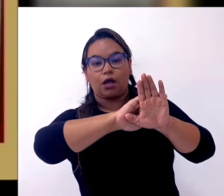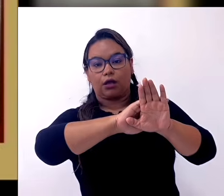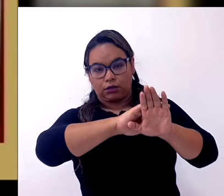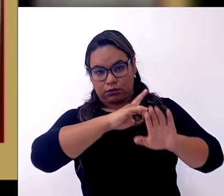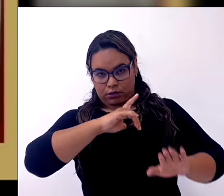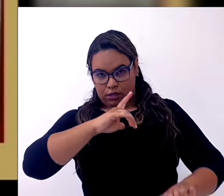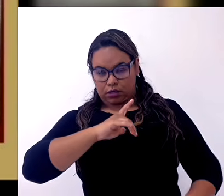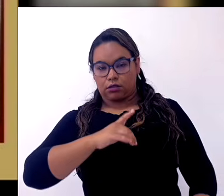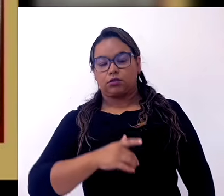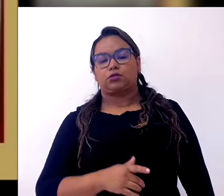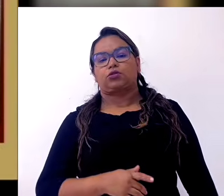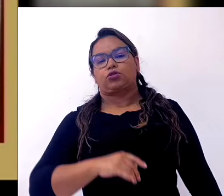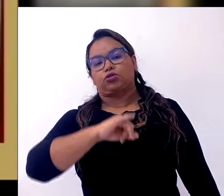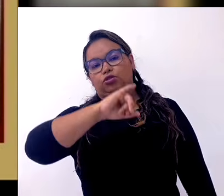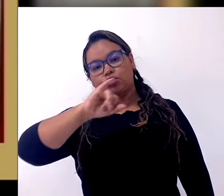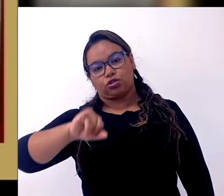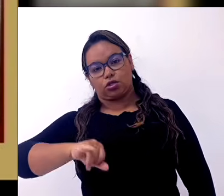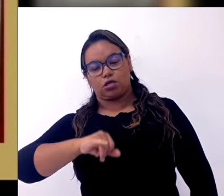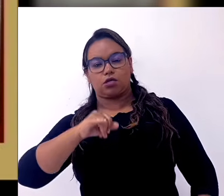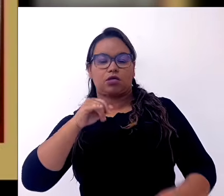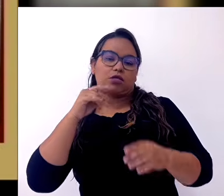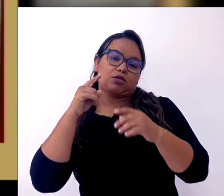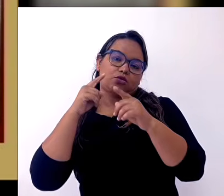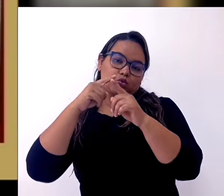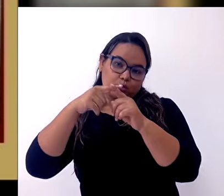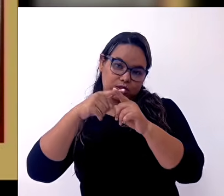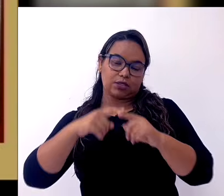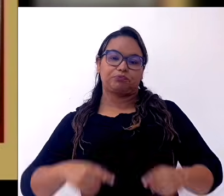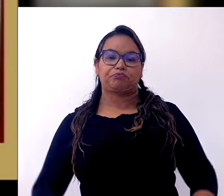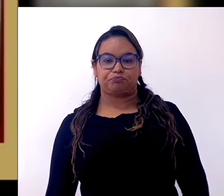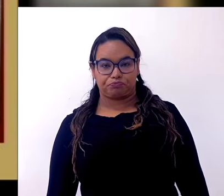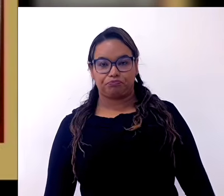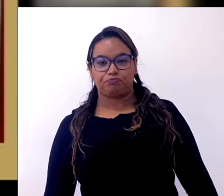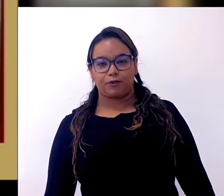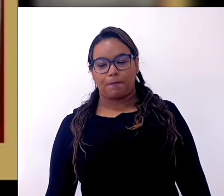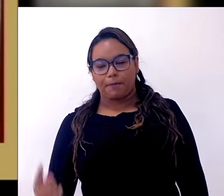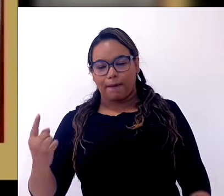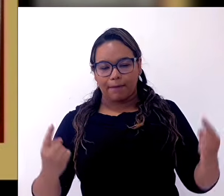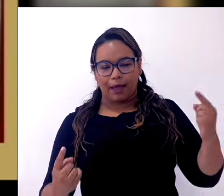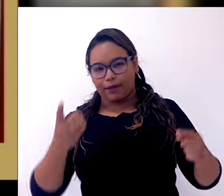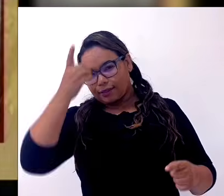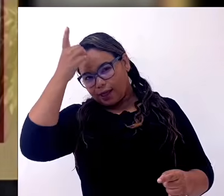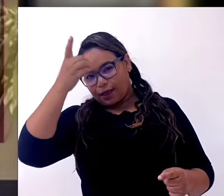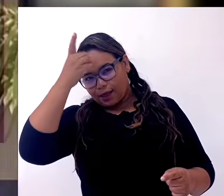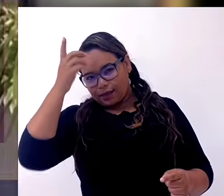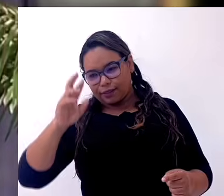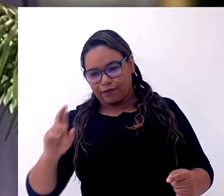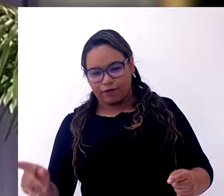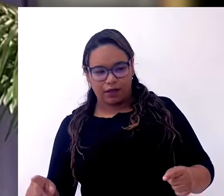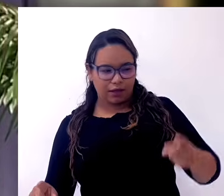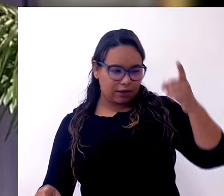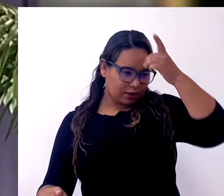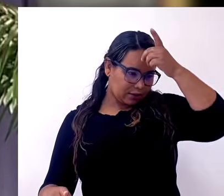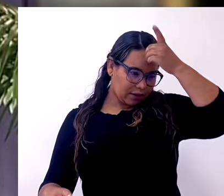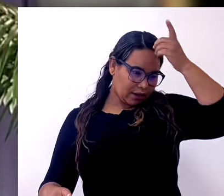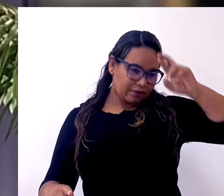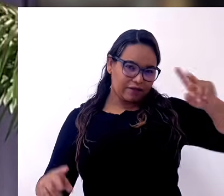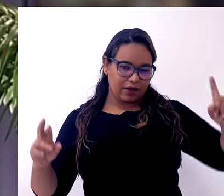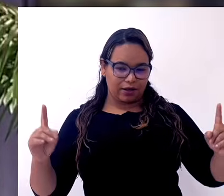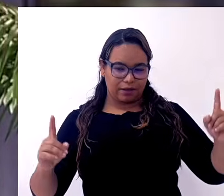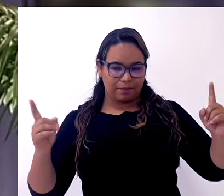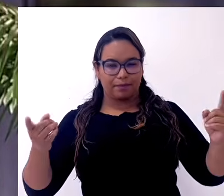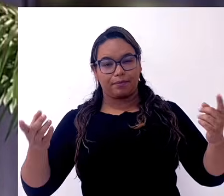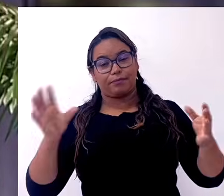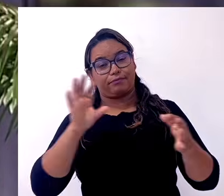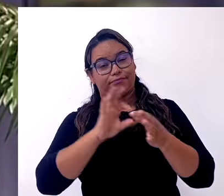os tiranos caem na Romênia ou no Panamá ou nesses países, esses tiranos eram colocados no lugar para criar um sistema de